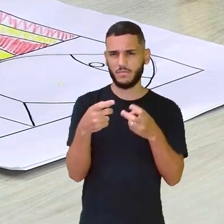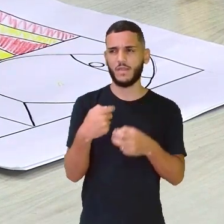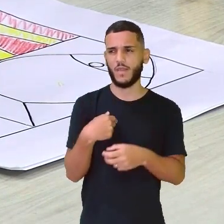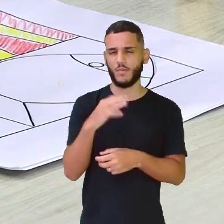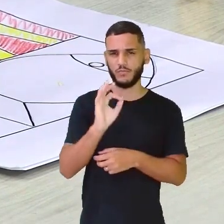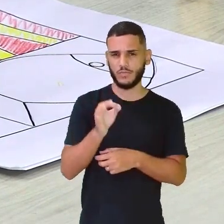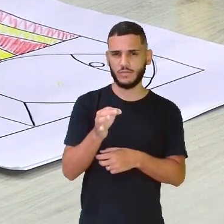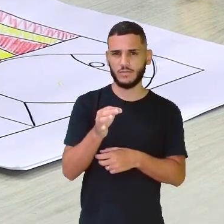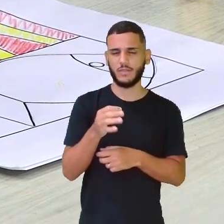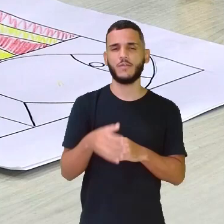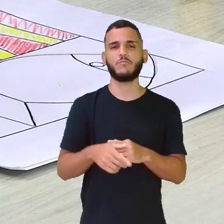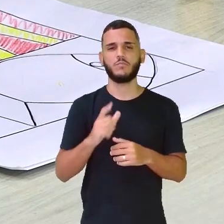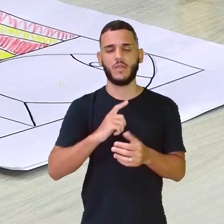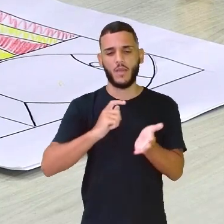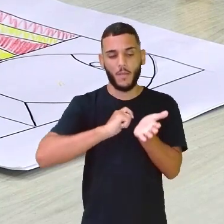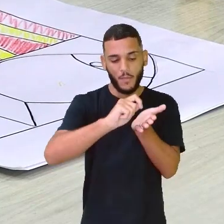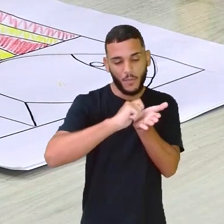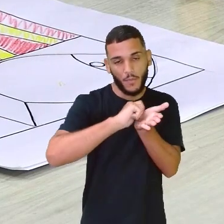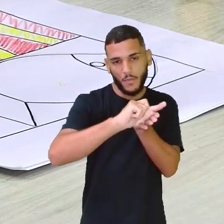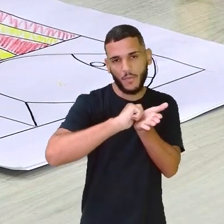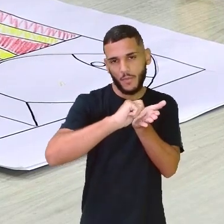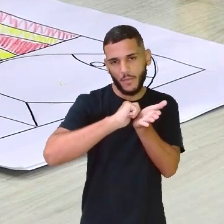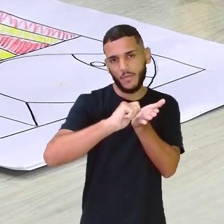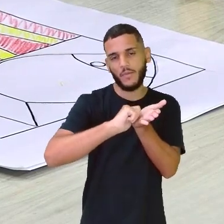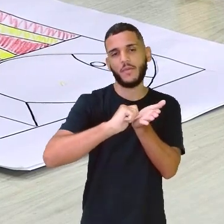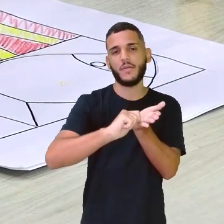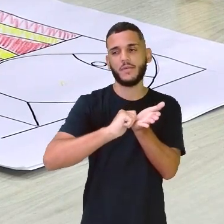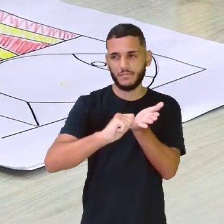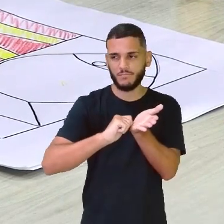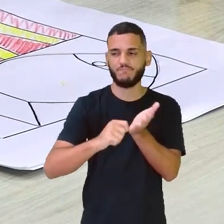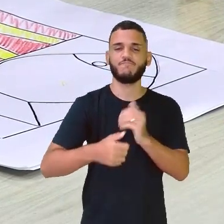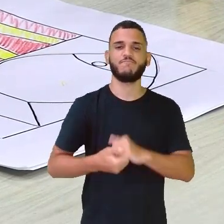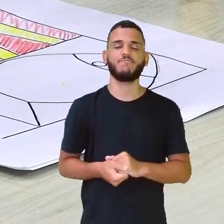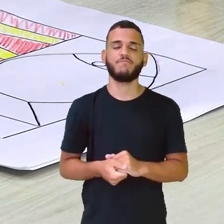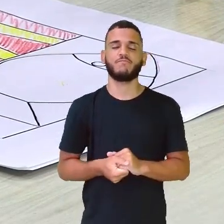com meus riscos, sempre assim um pouco inclinado.